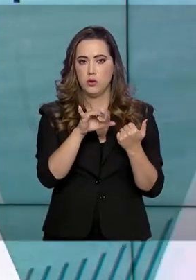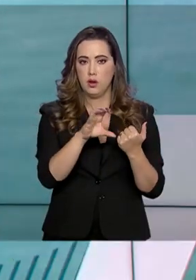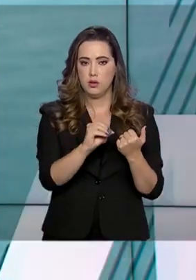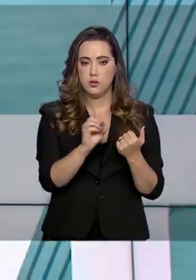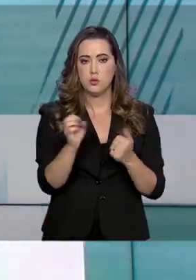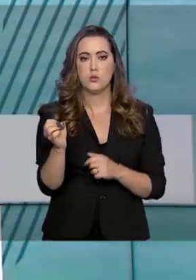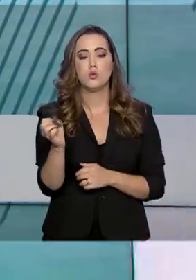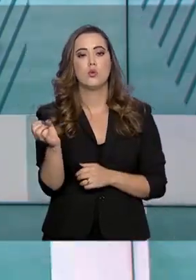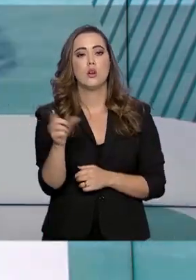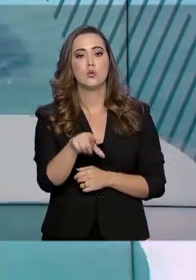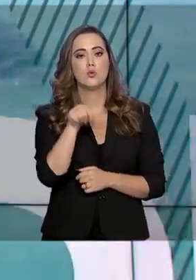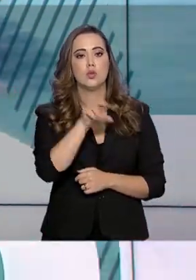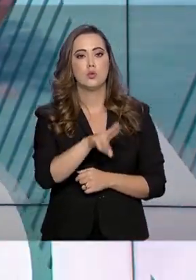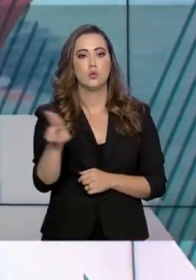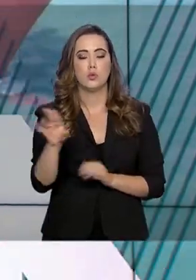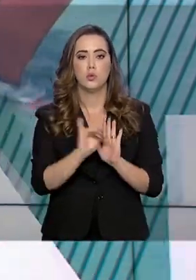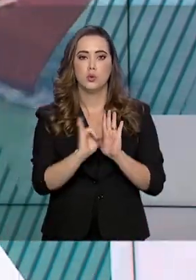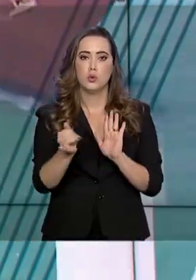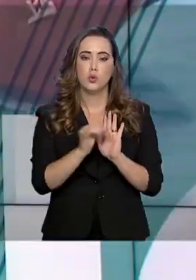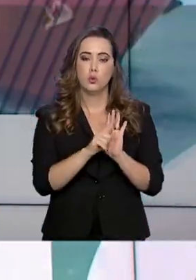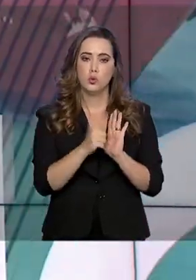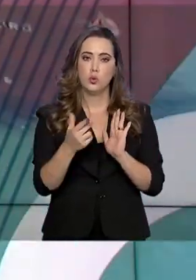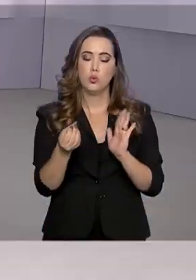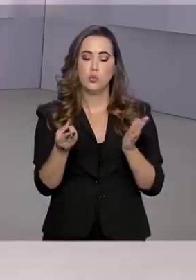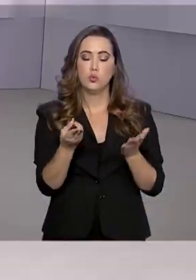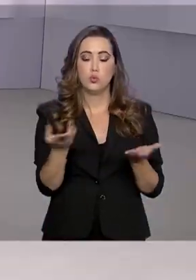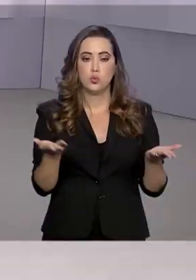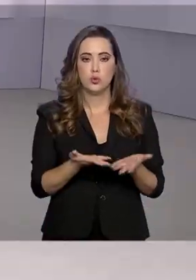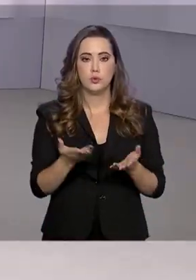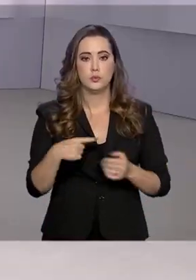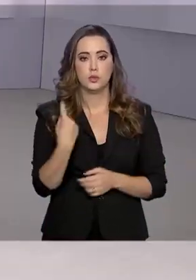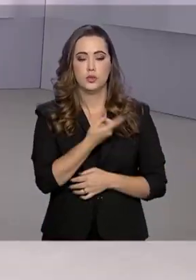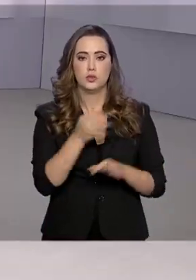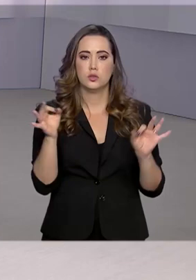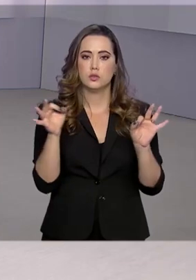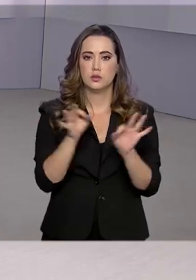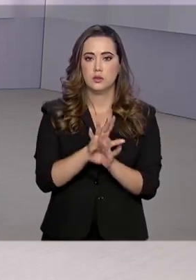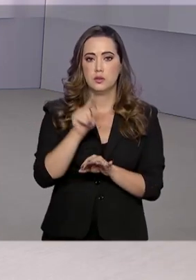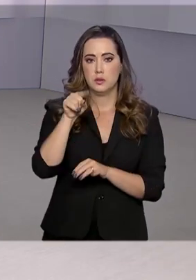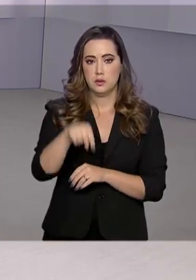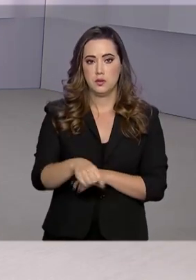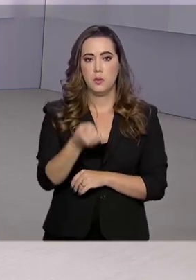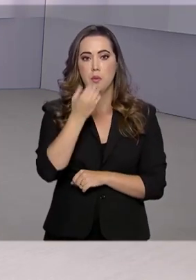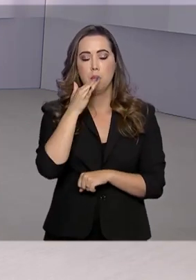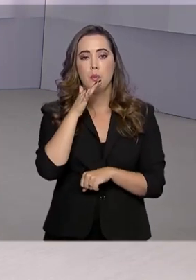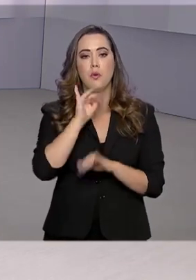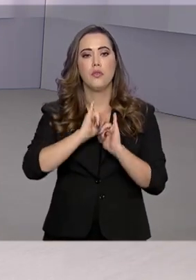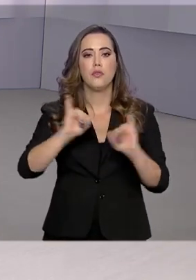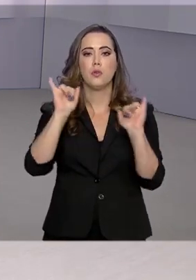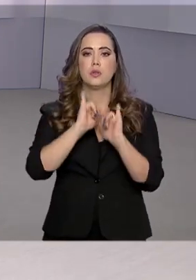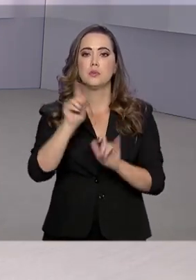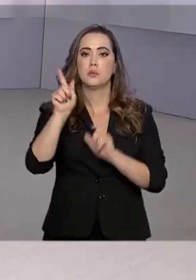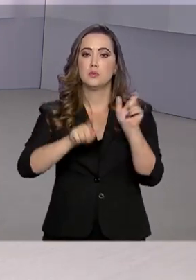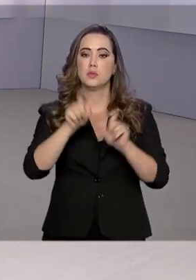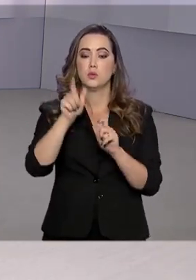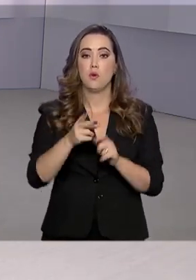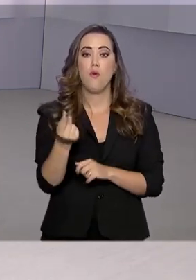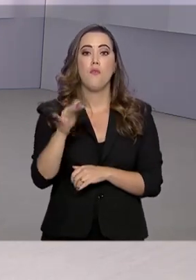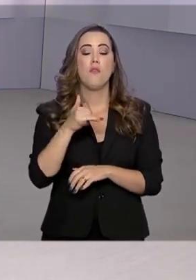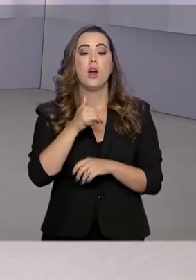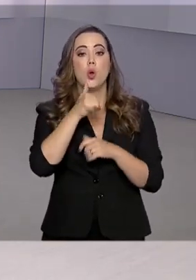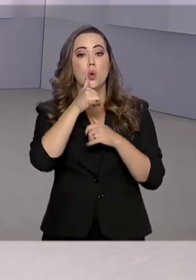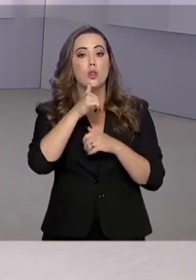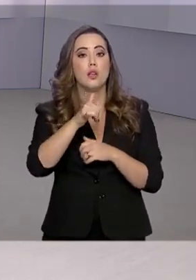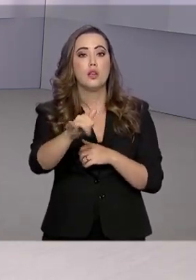secretário foi publicada hoje no diário oficial da união e a gente termina esta edição com uma boa notícia para o consumidor a